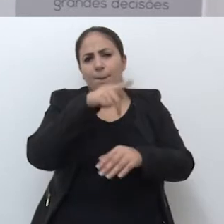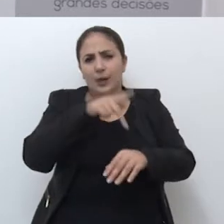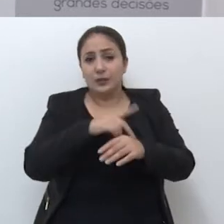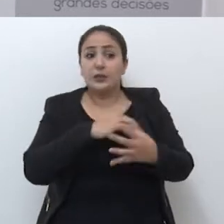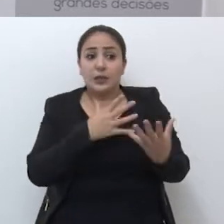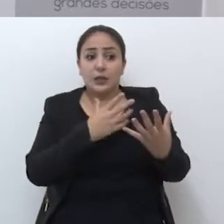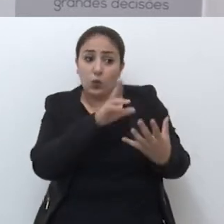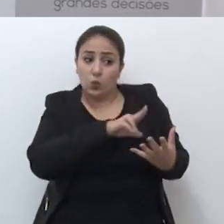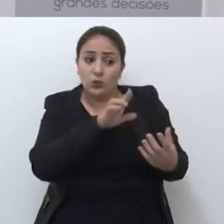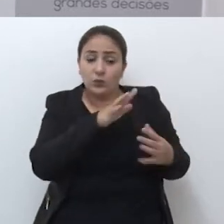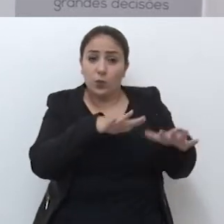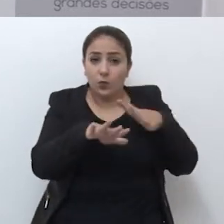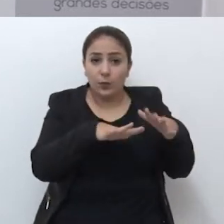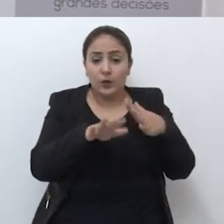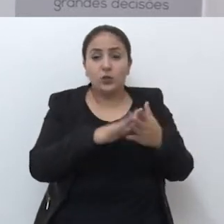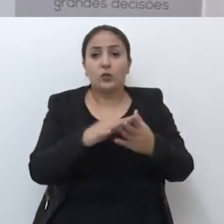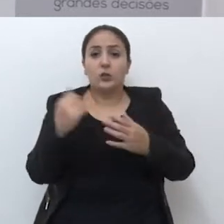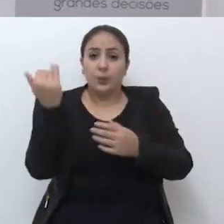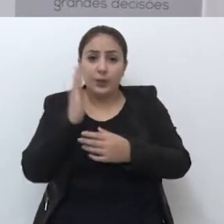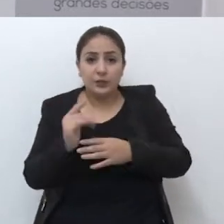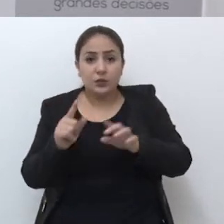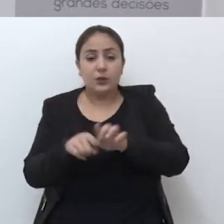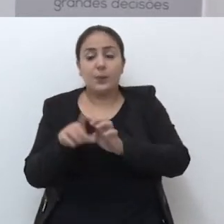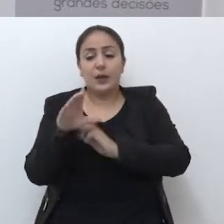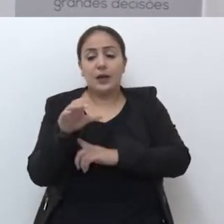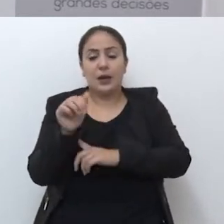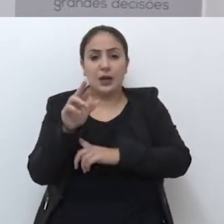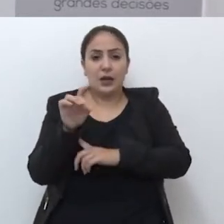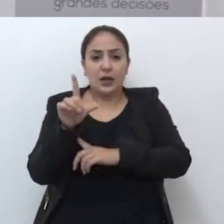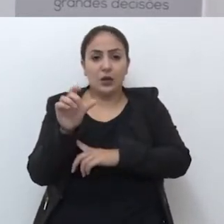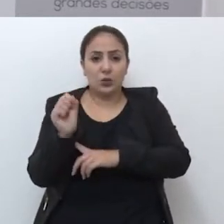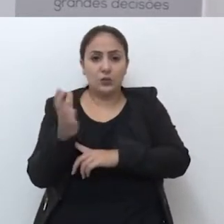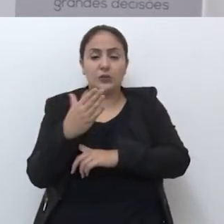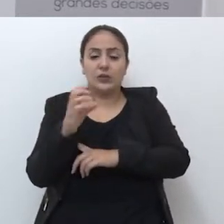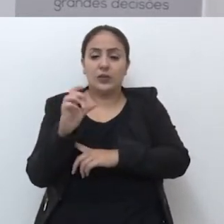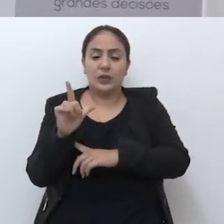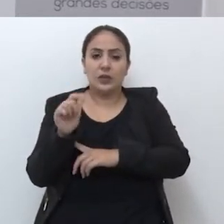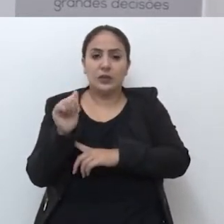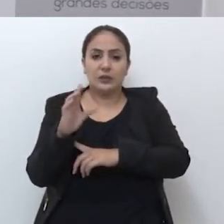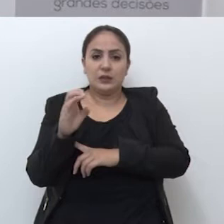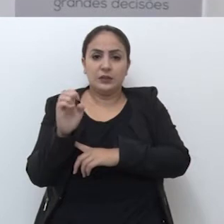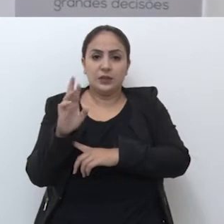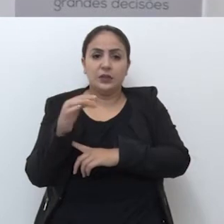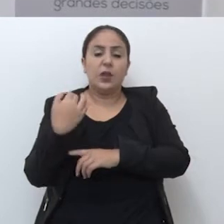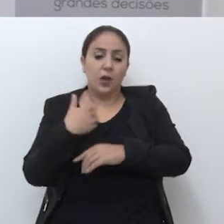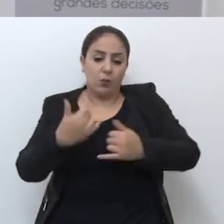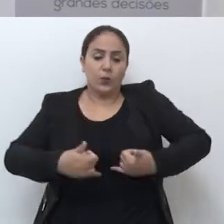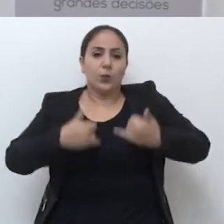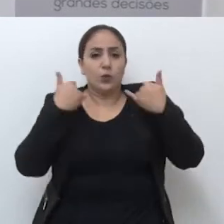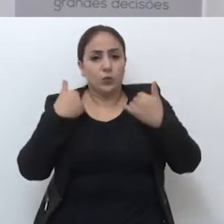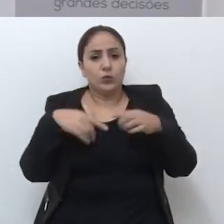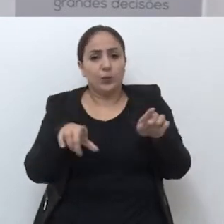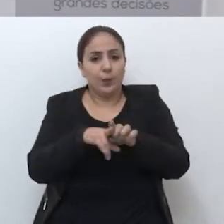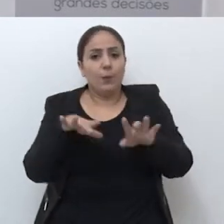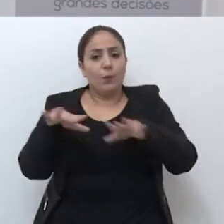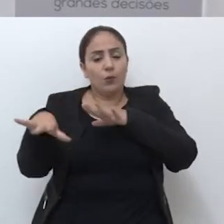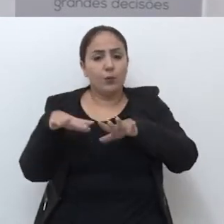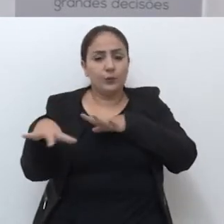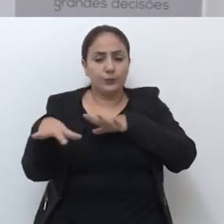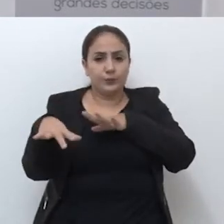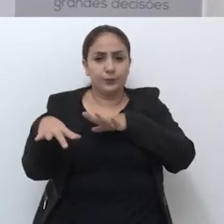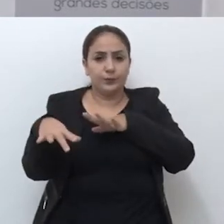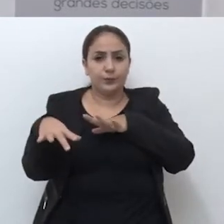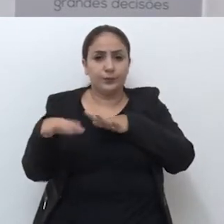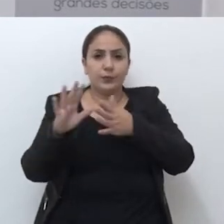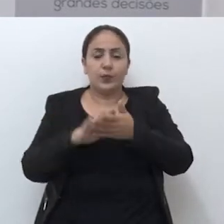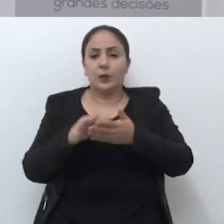na Polônia e também no Brasil. Nós que já tivemos até o próprio Carlos Lacerda na década de 60 e que hoje temos, e até sinto orgulho de ser um dos expoentes desse